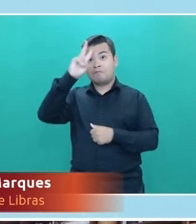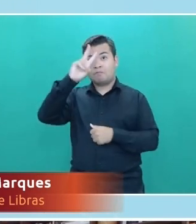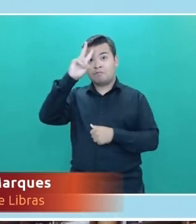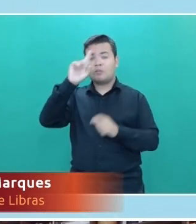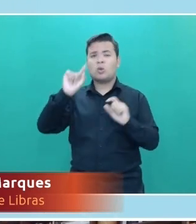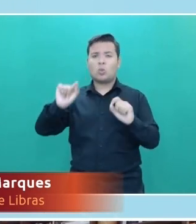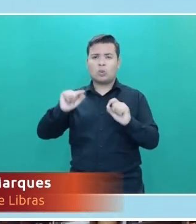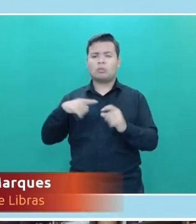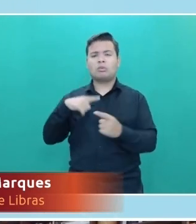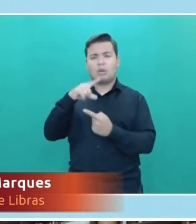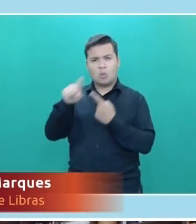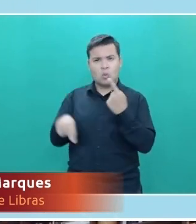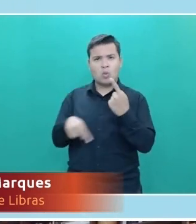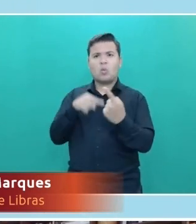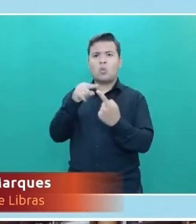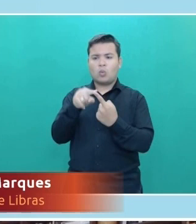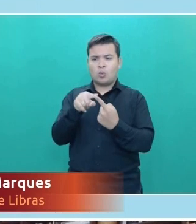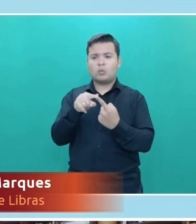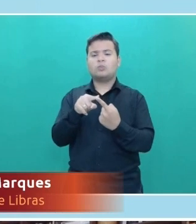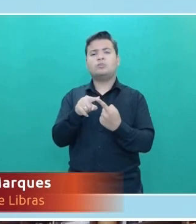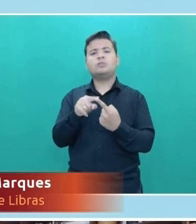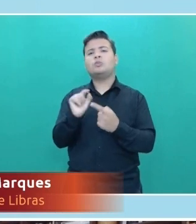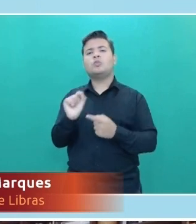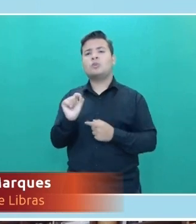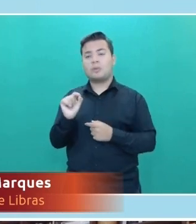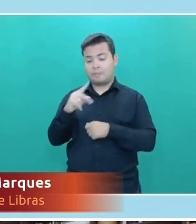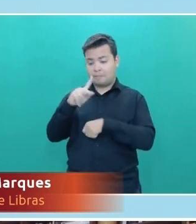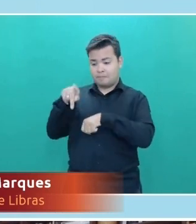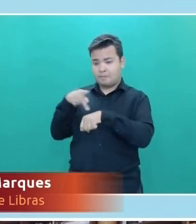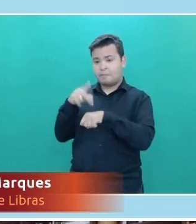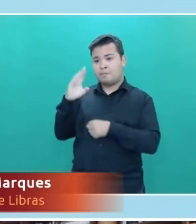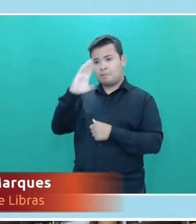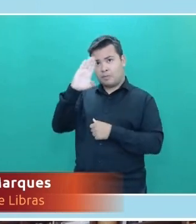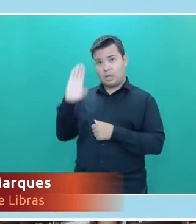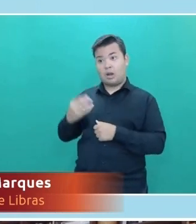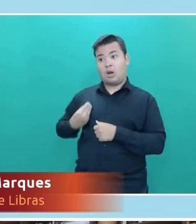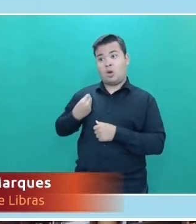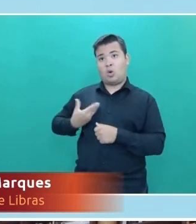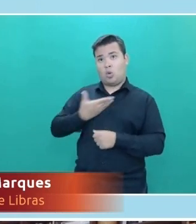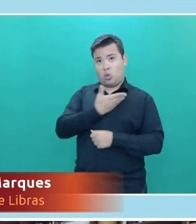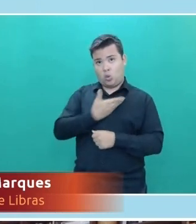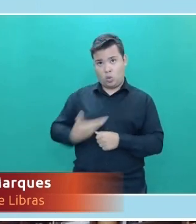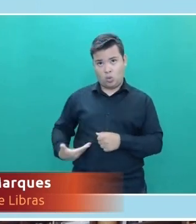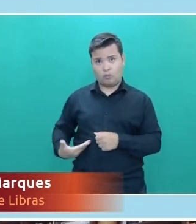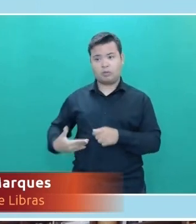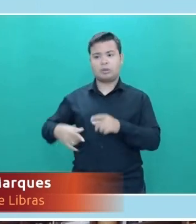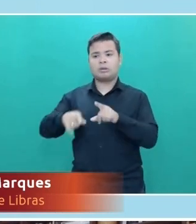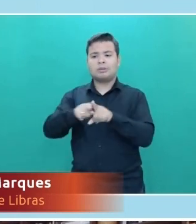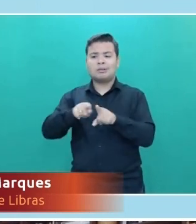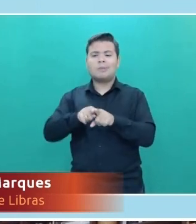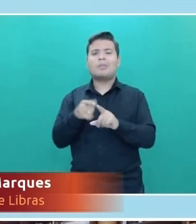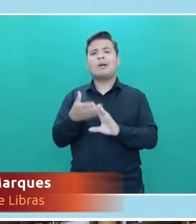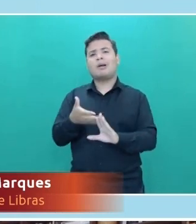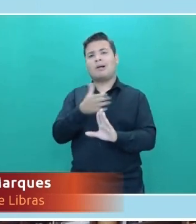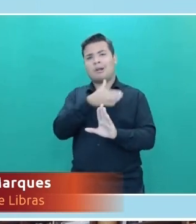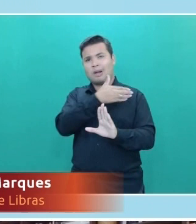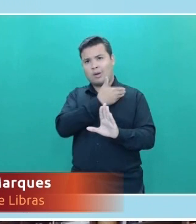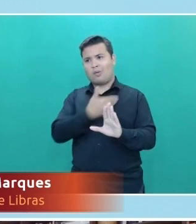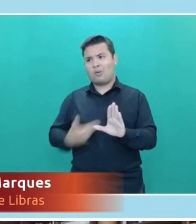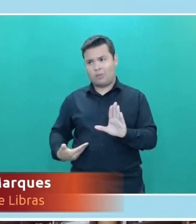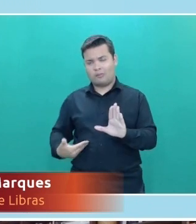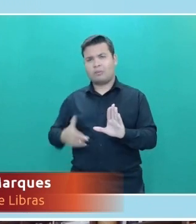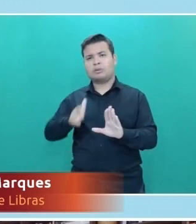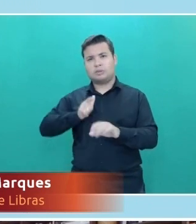um objetivo do Brasil, assim, do atual governo, como dos governos anteriores que ele assumiu,